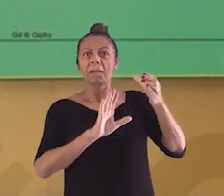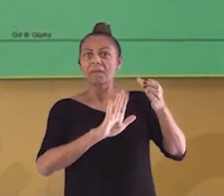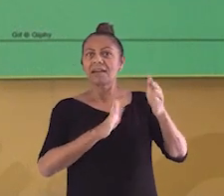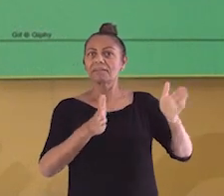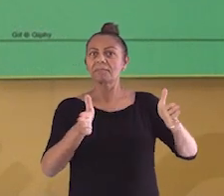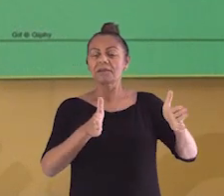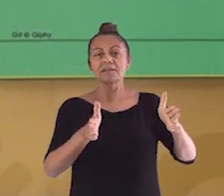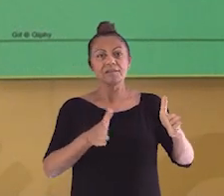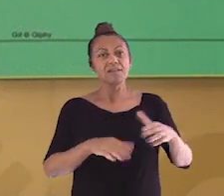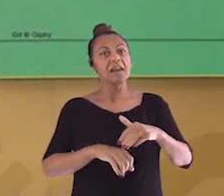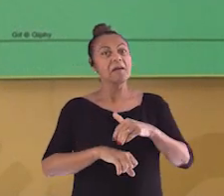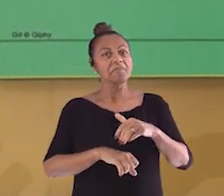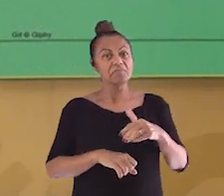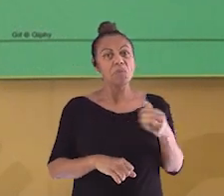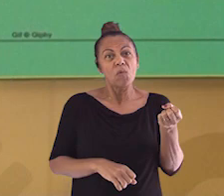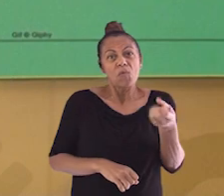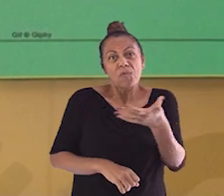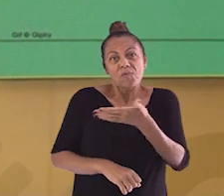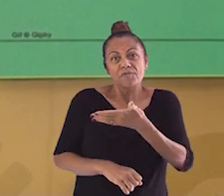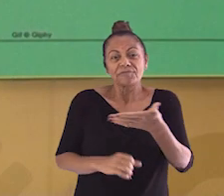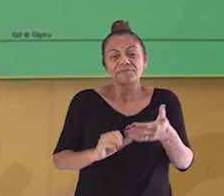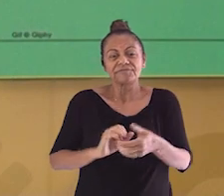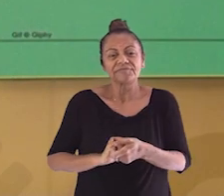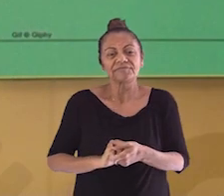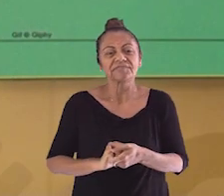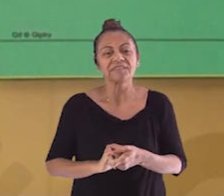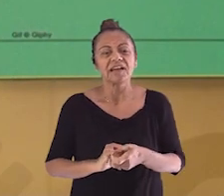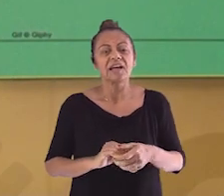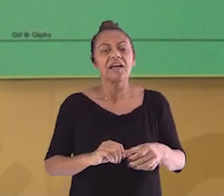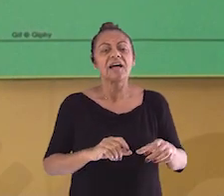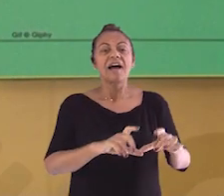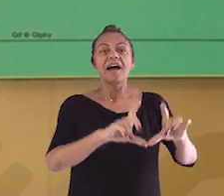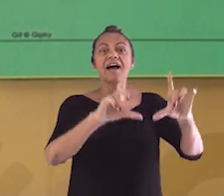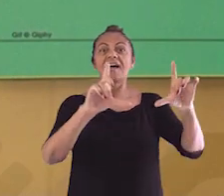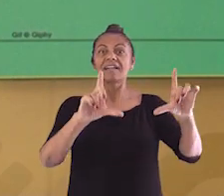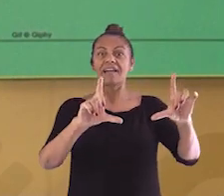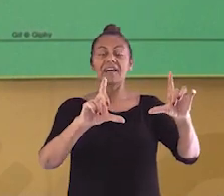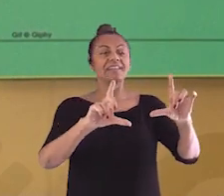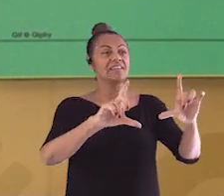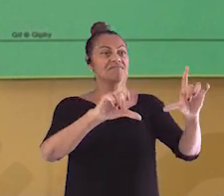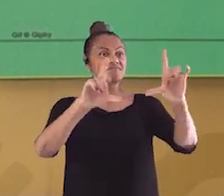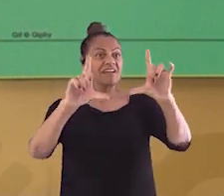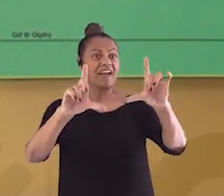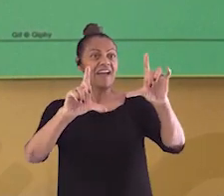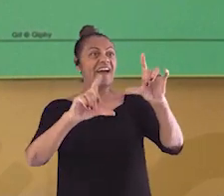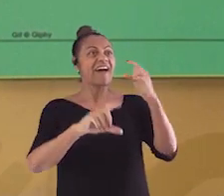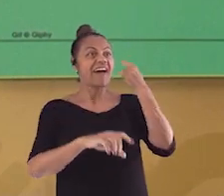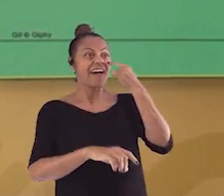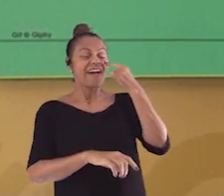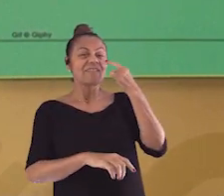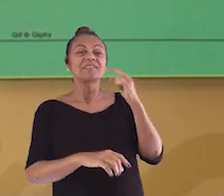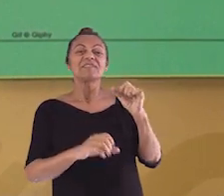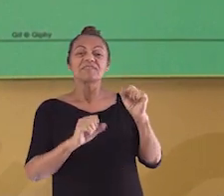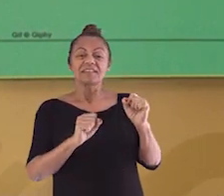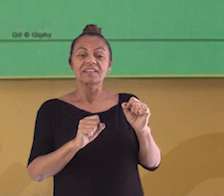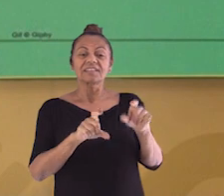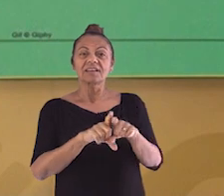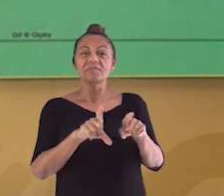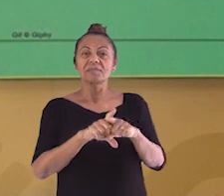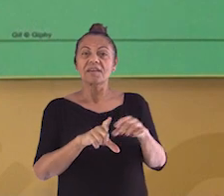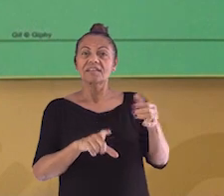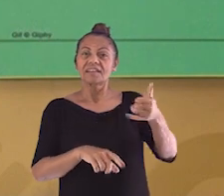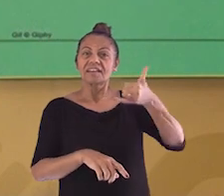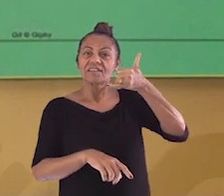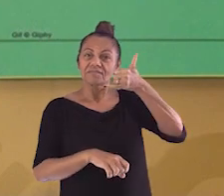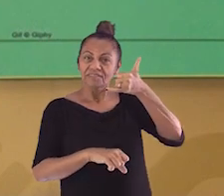moderno. Nesse segundo GIF aqui, vocês também podem ver um outro modelo de telefone celular, um pouco mais moderno do que